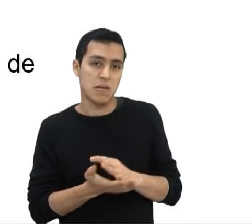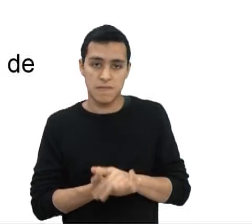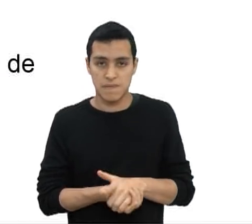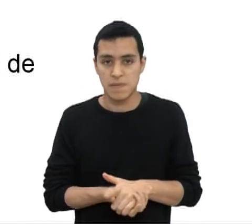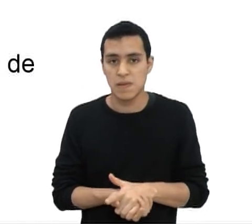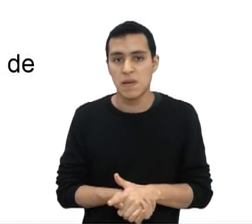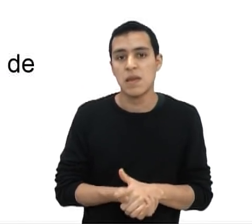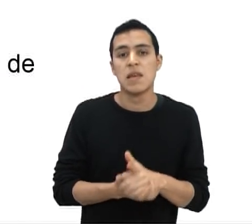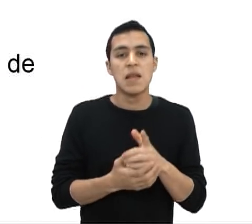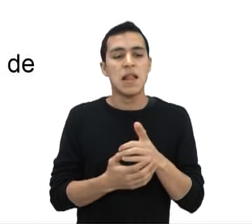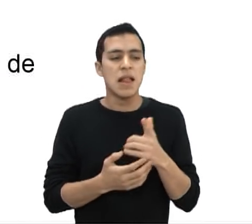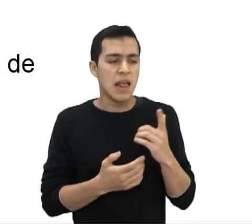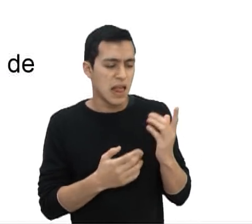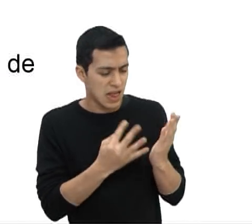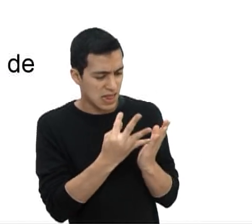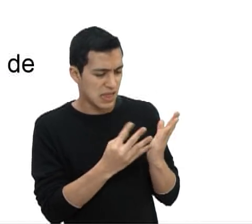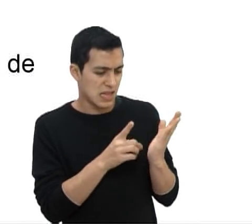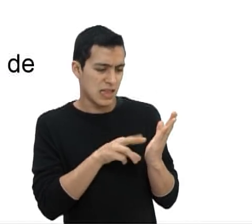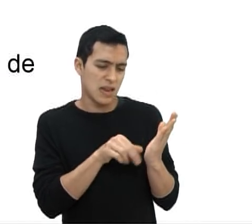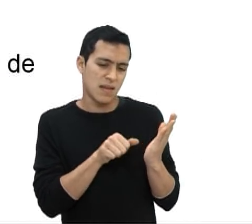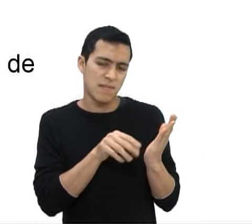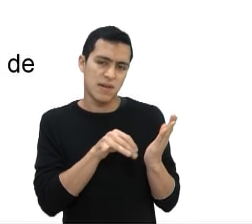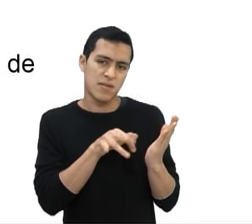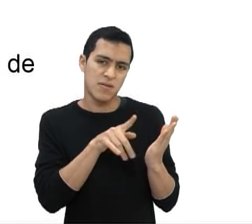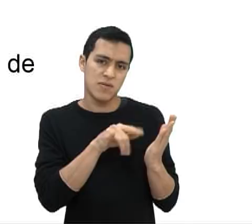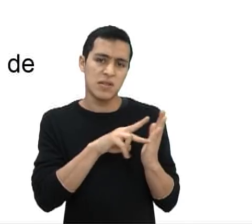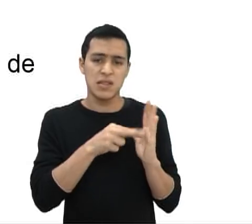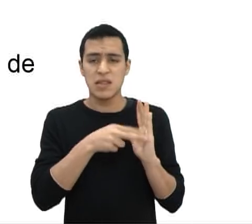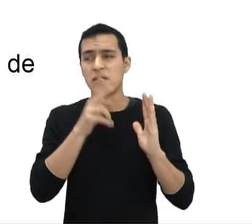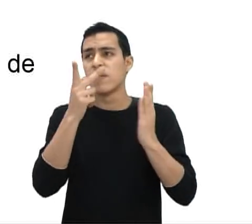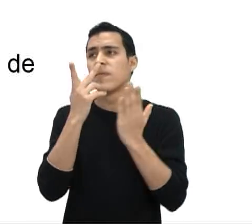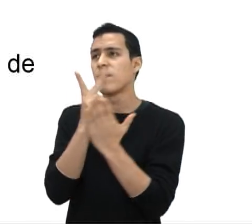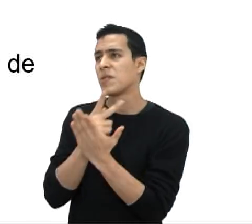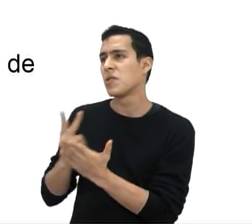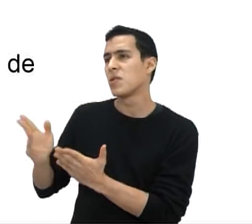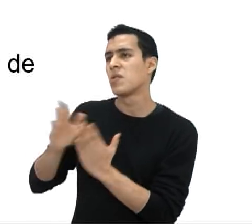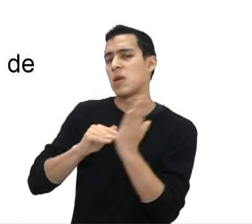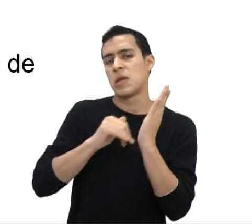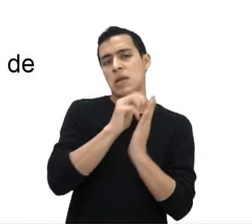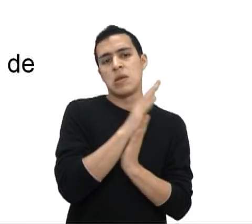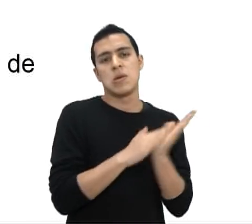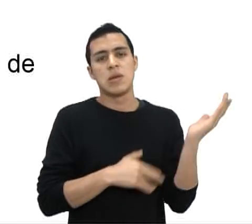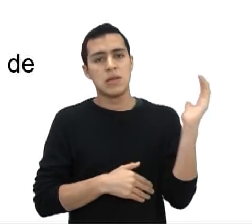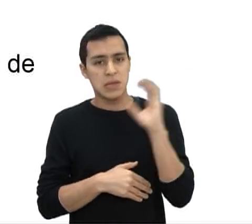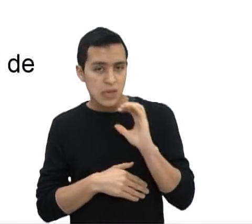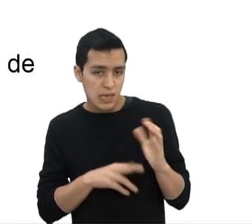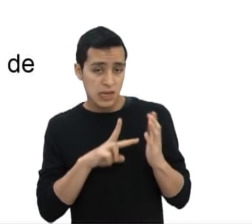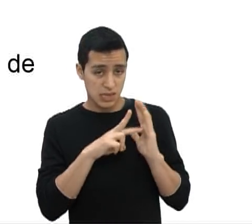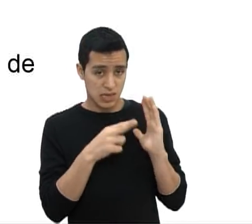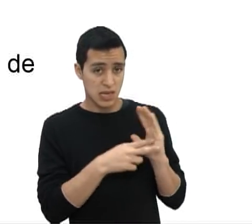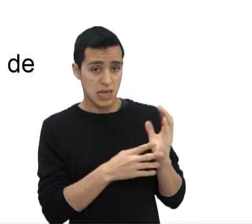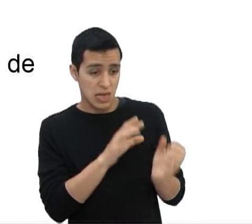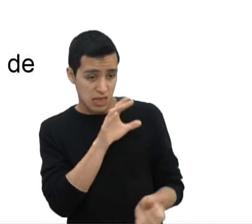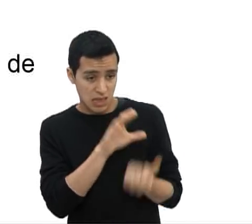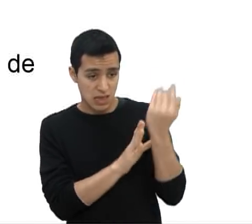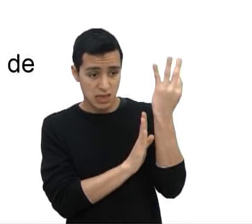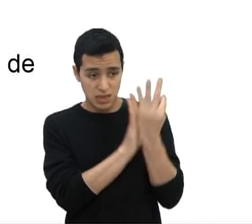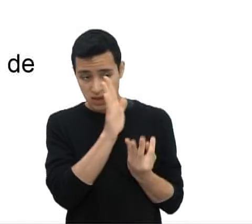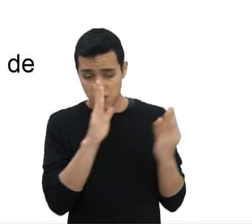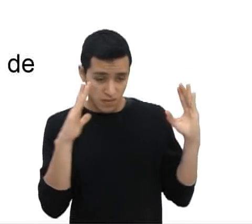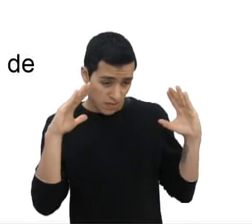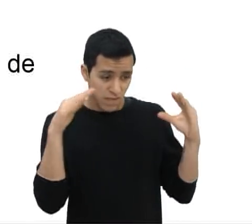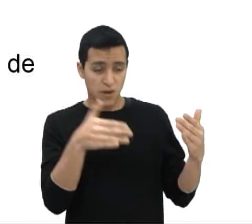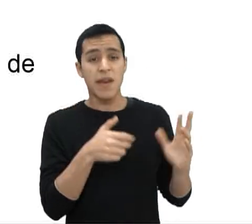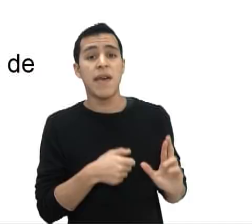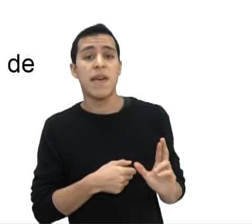correta. Dramaturgia se refere aos elementos relacionados à pintura? Letra C, se refere à criação de um texto destinado